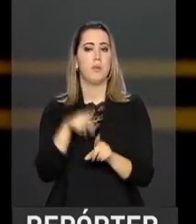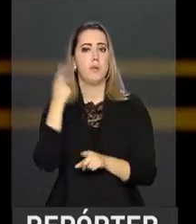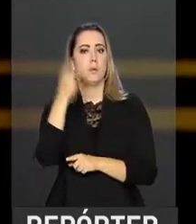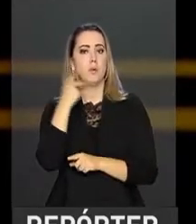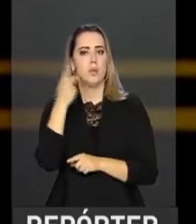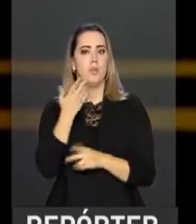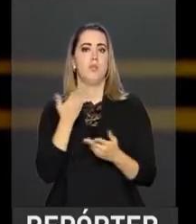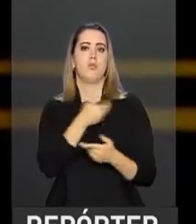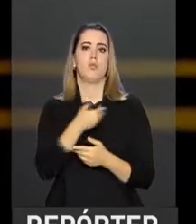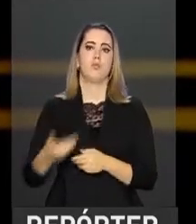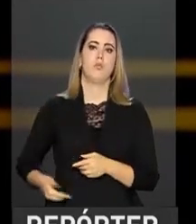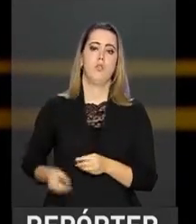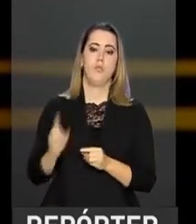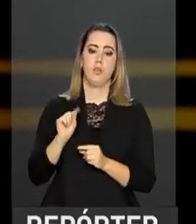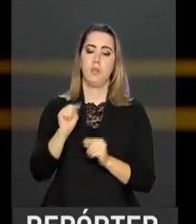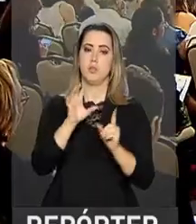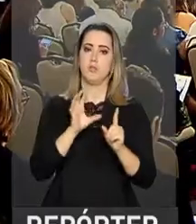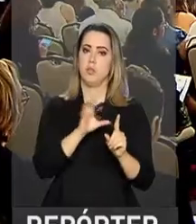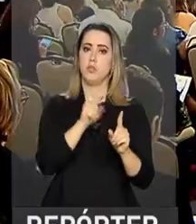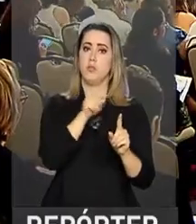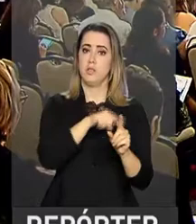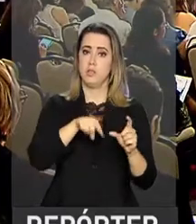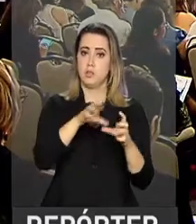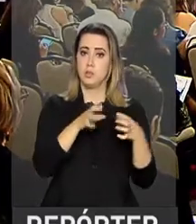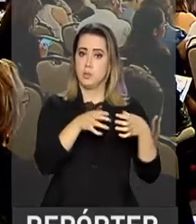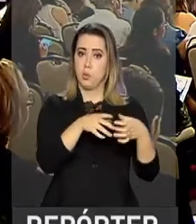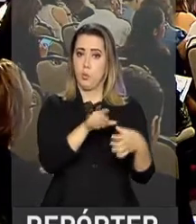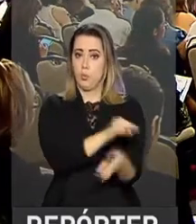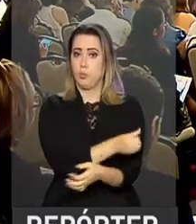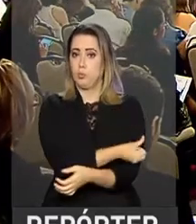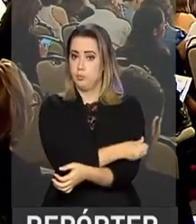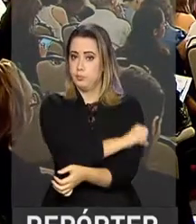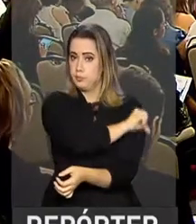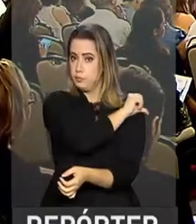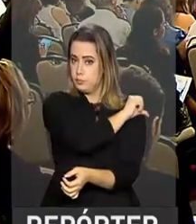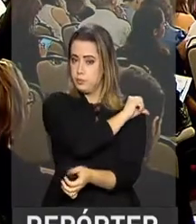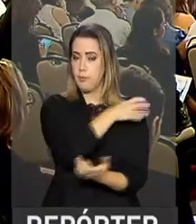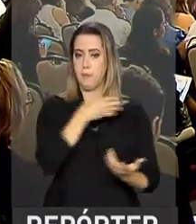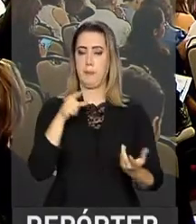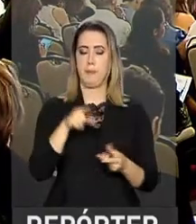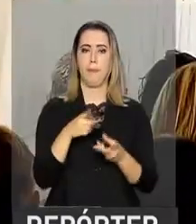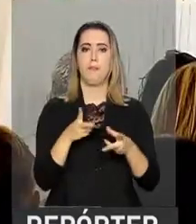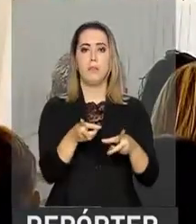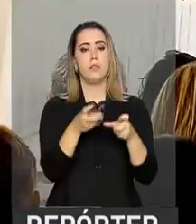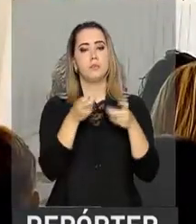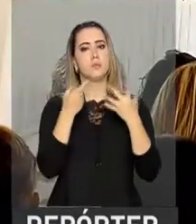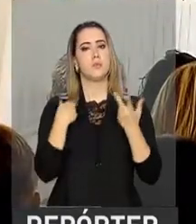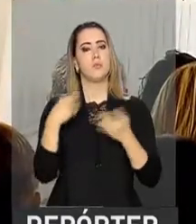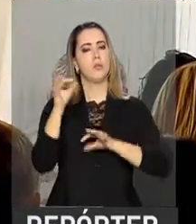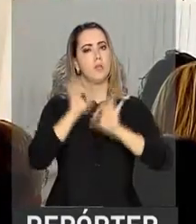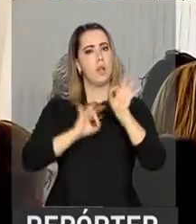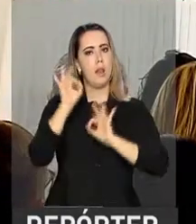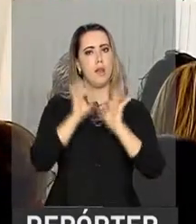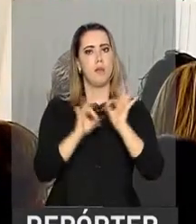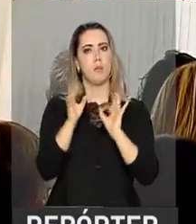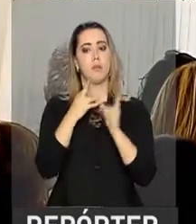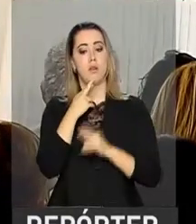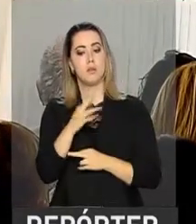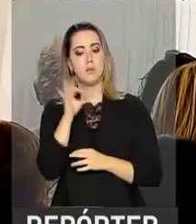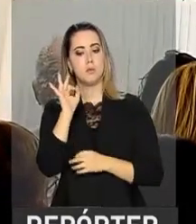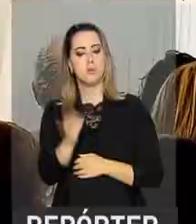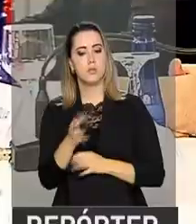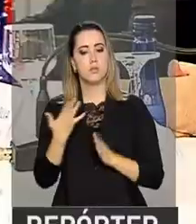direcionadas para essa fase da educação. A expectativa com o seminário é elaborar elaborar soluções concretas para